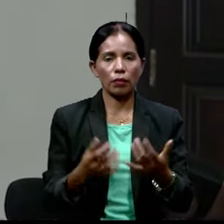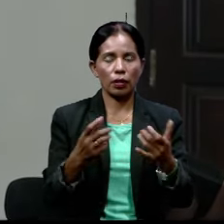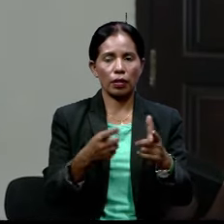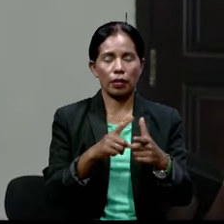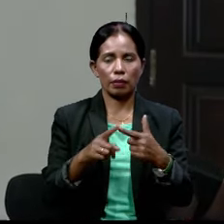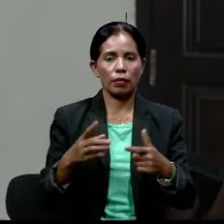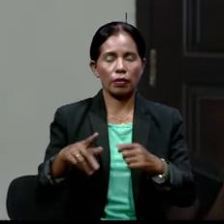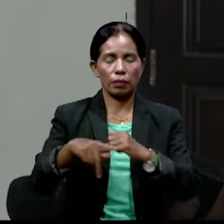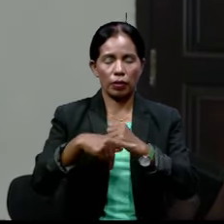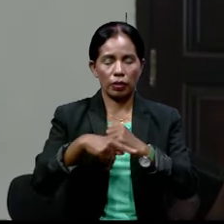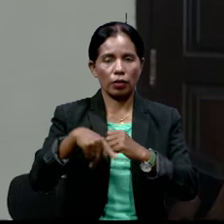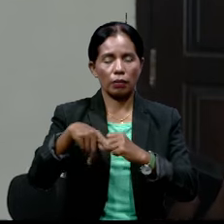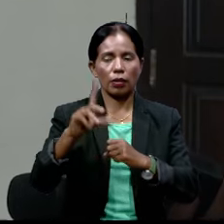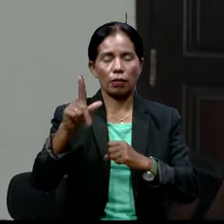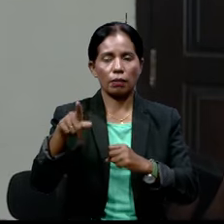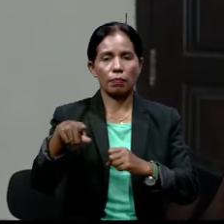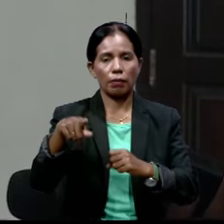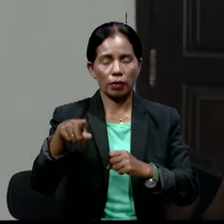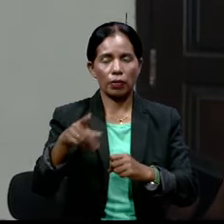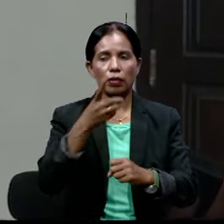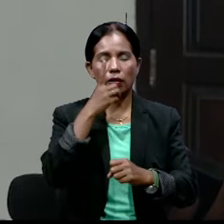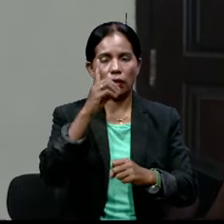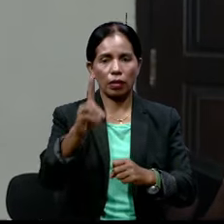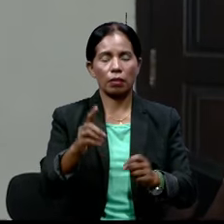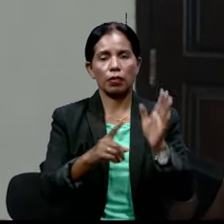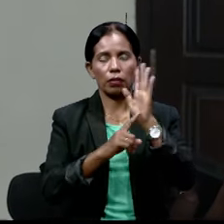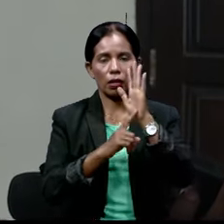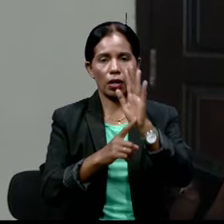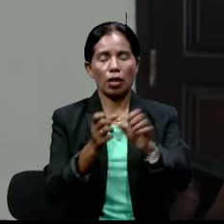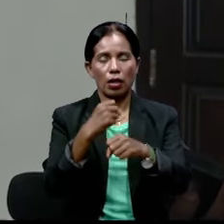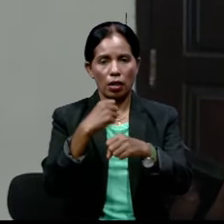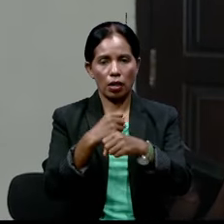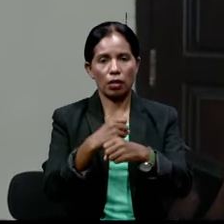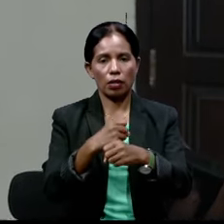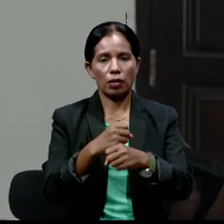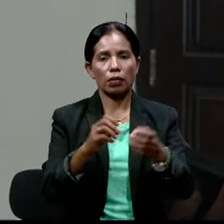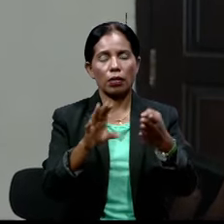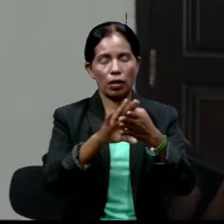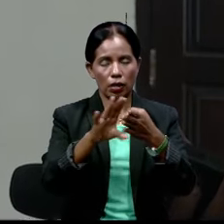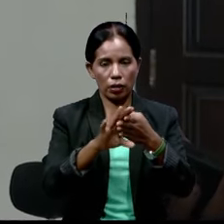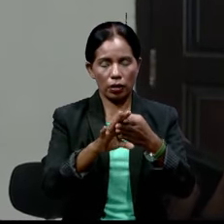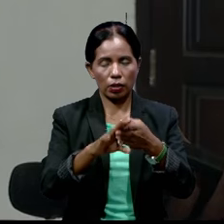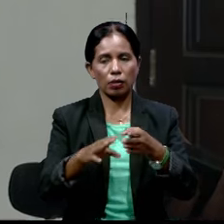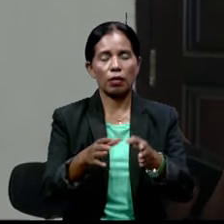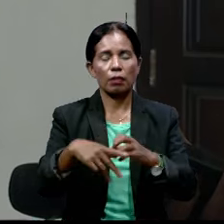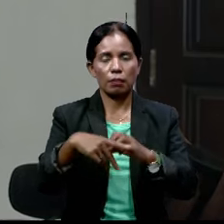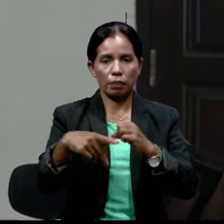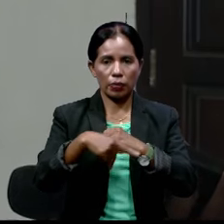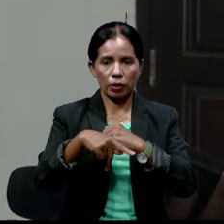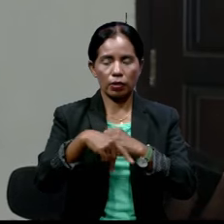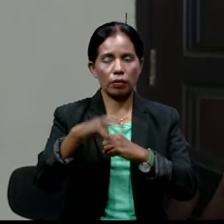depois bancada pertemos declara a tohalo inquérito parlamentar então e momento neva a bancada CNT,